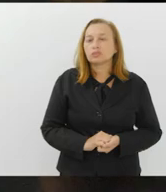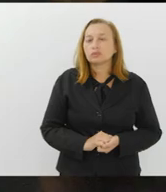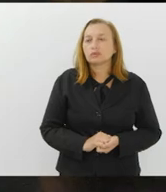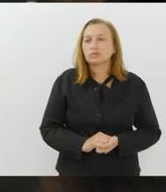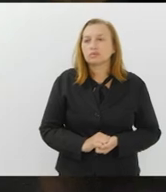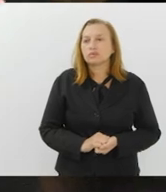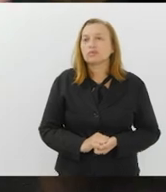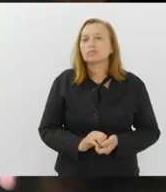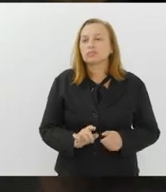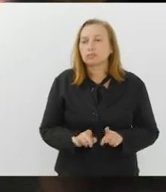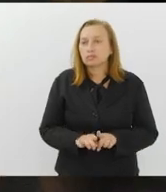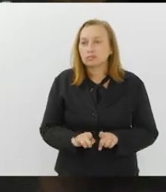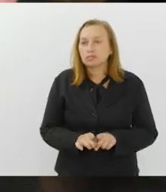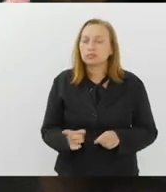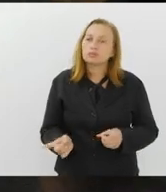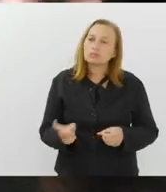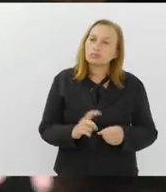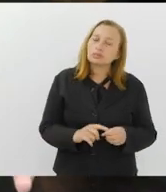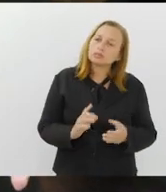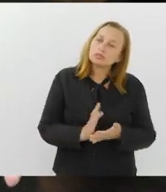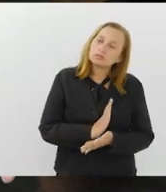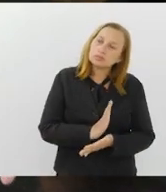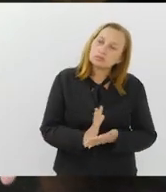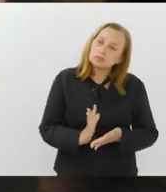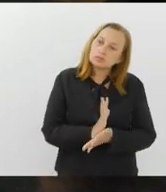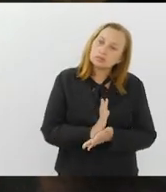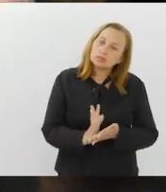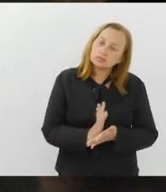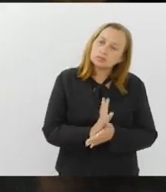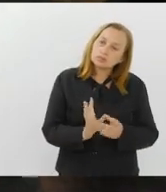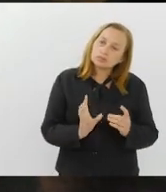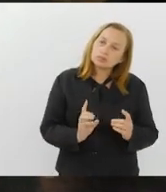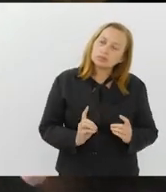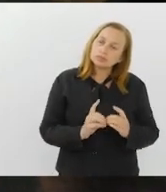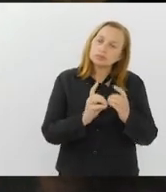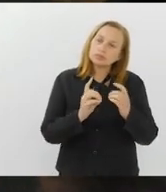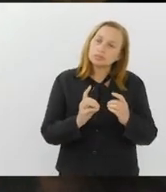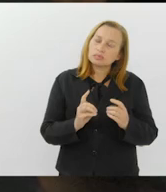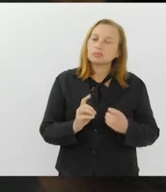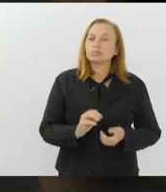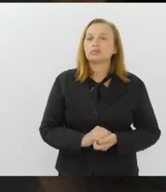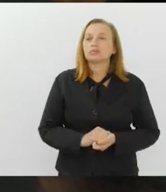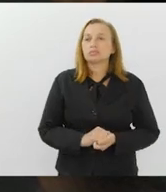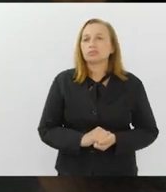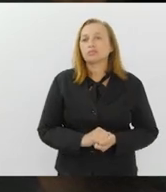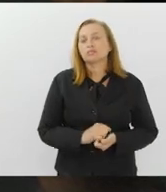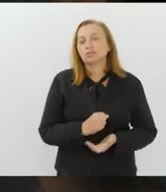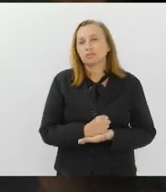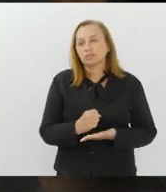e que também retomássemos alguns beneficiários com essas condições que estavam em contratos